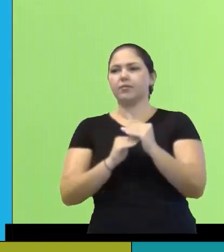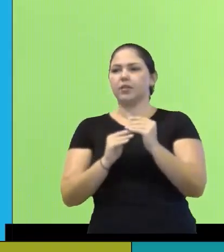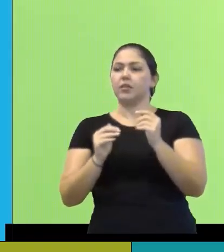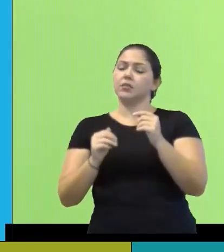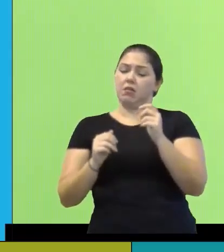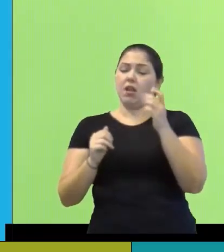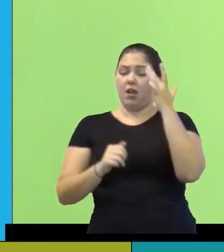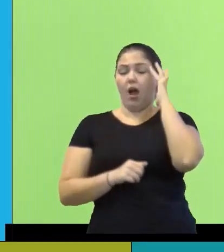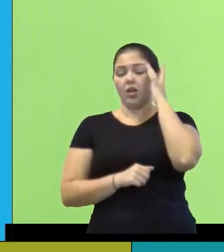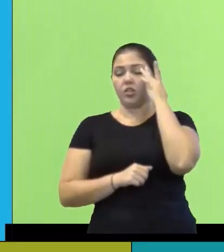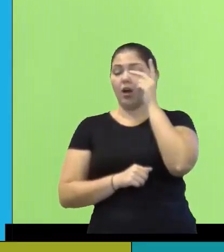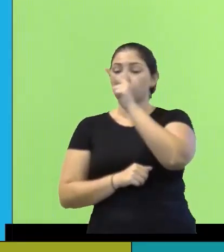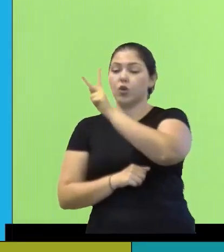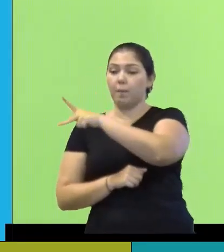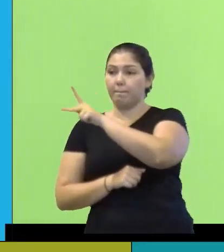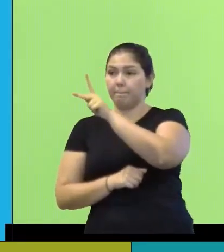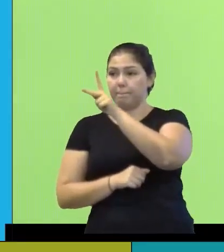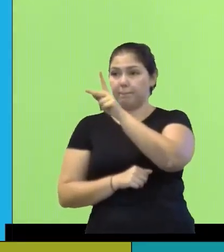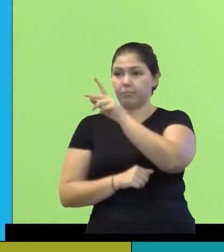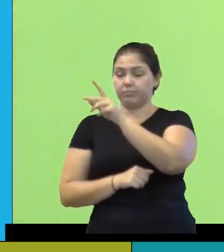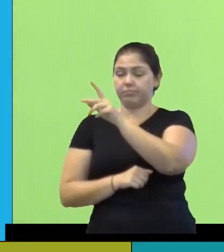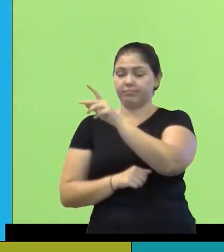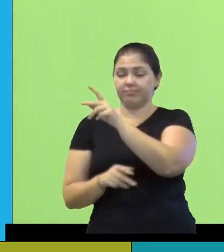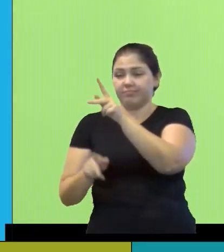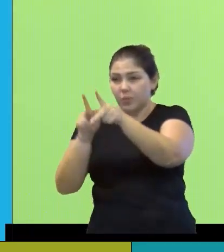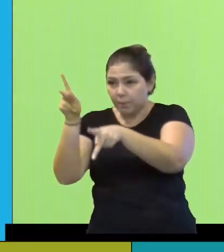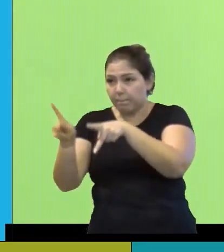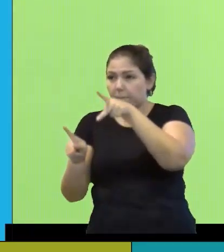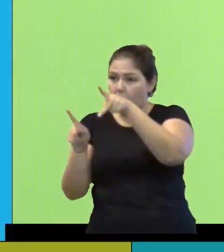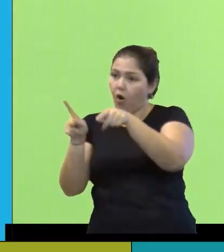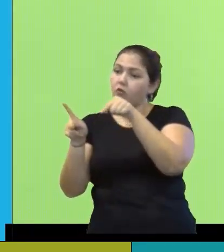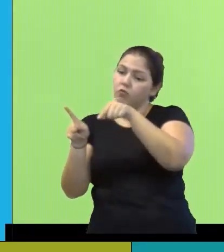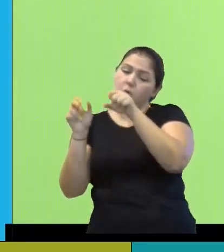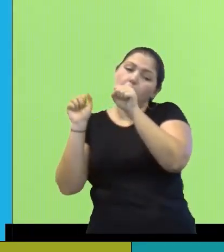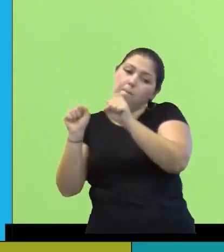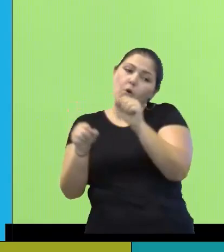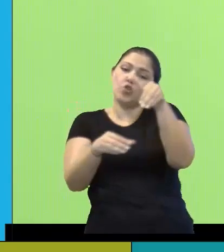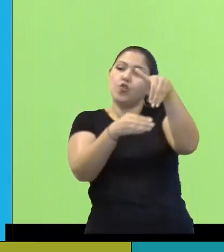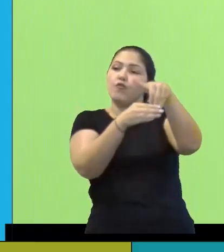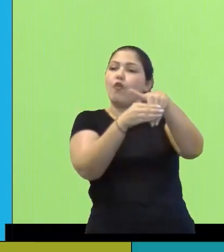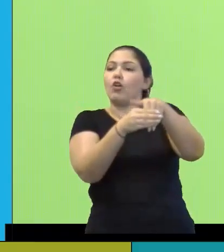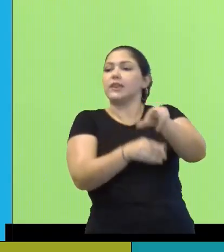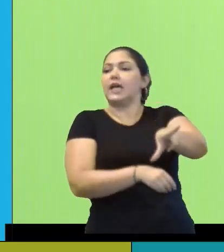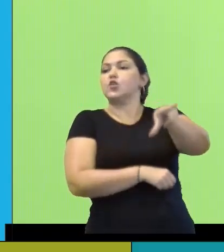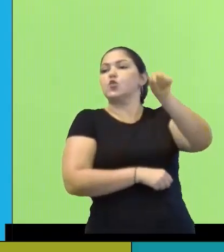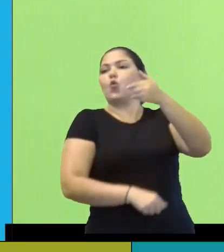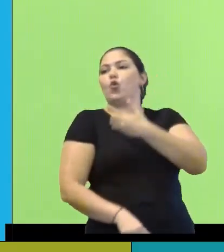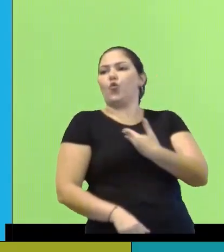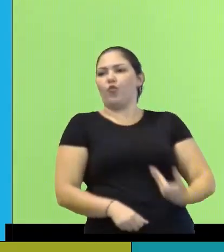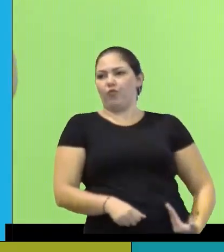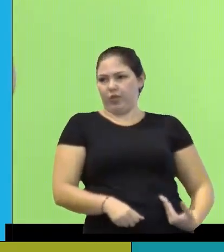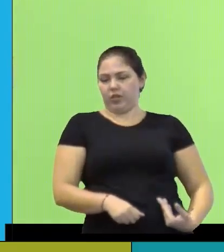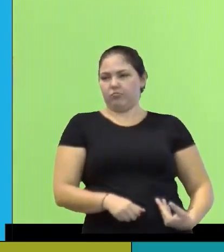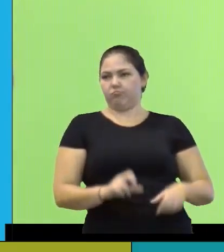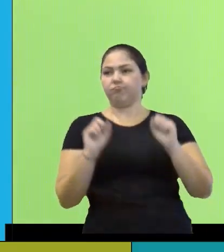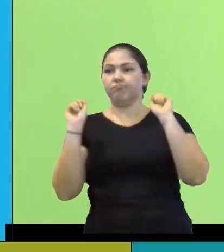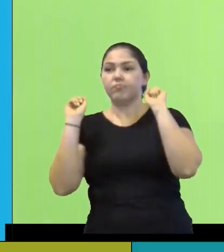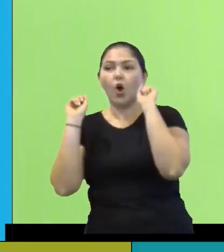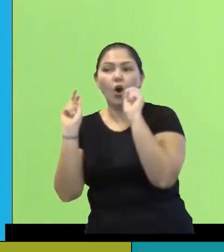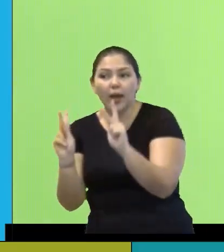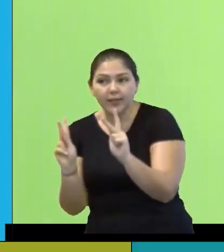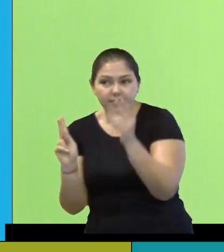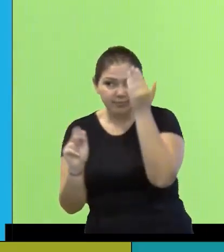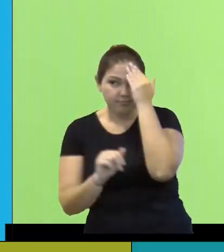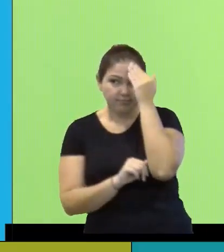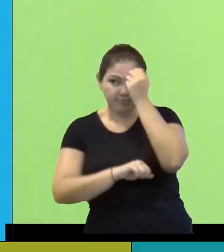seus governantes. Observem que nós temos, portanto, a defesa das duas formas de governo. Tranquilo isso para vocês? Por